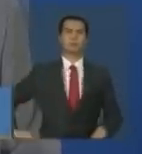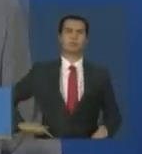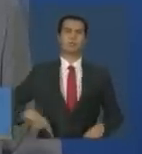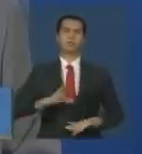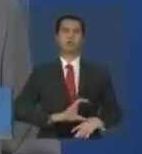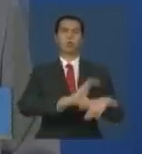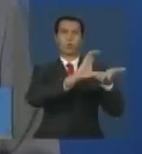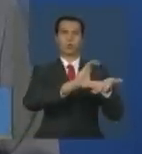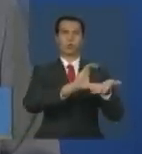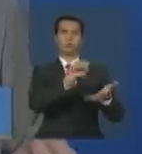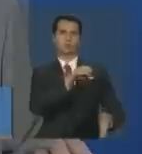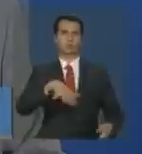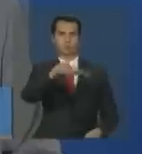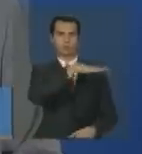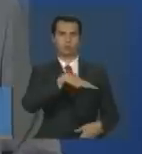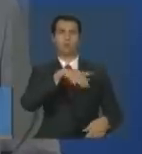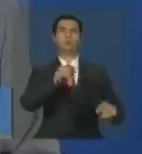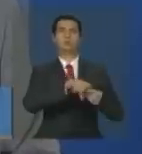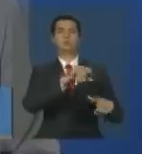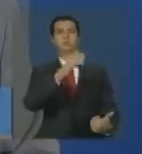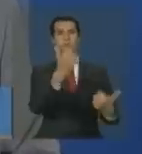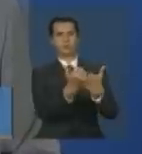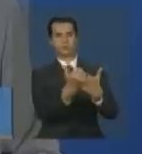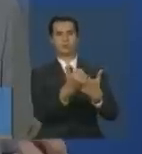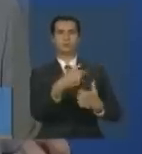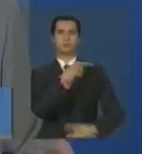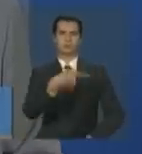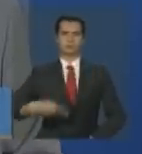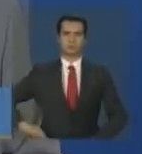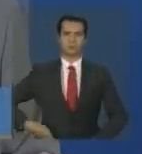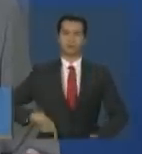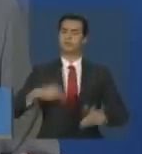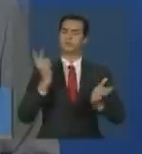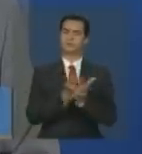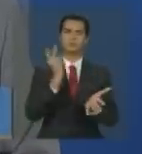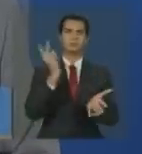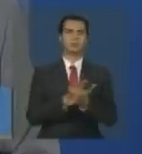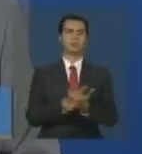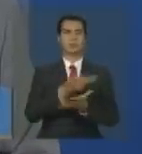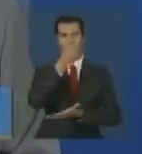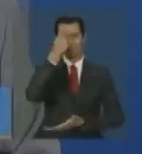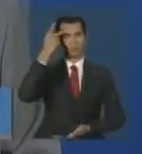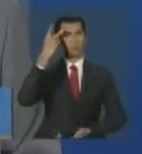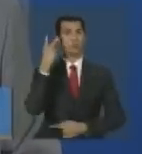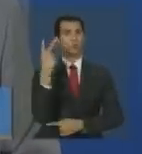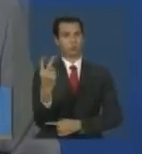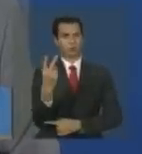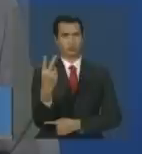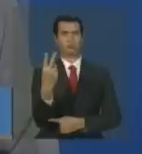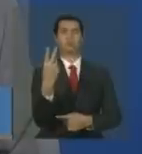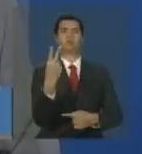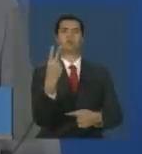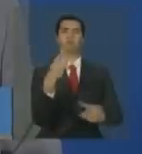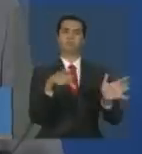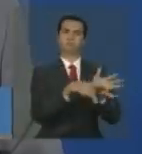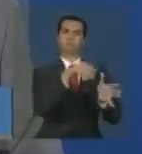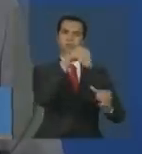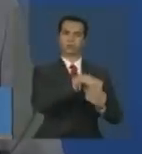você tem sempre duas pessoas, na secretaria e no conselho, que é o titular e o adjunto, que tem esta